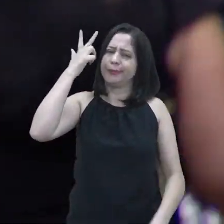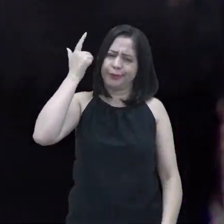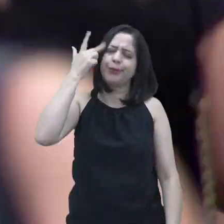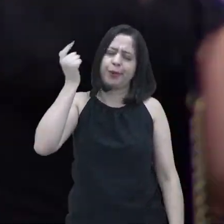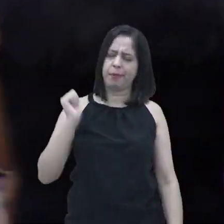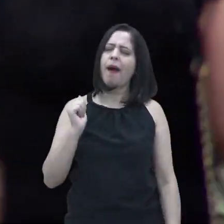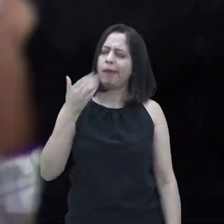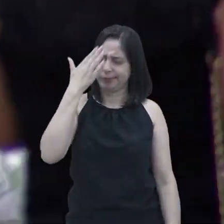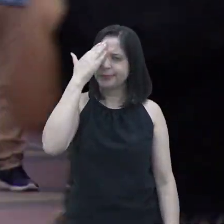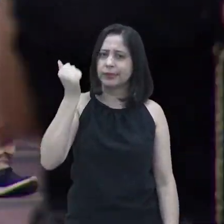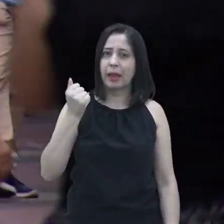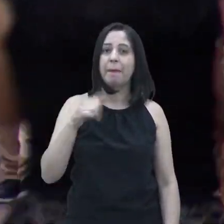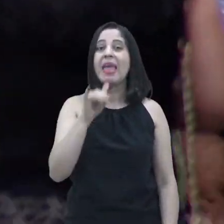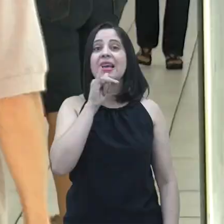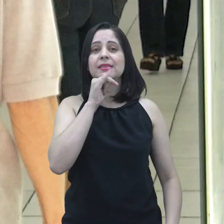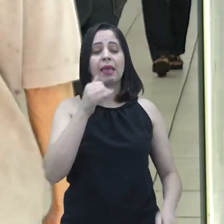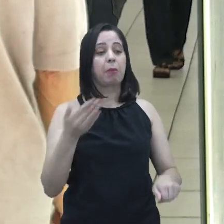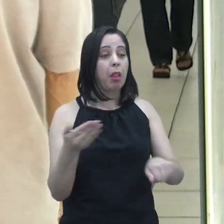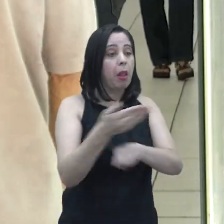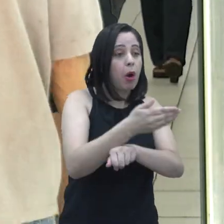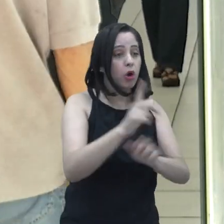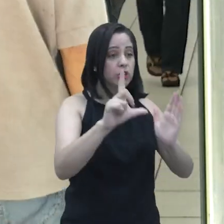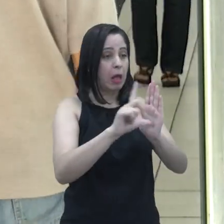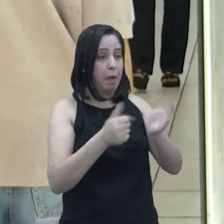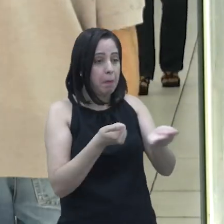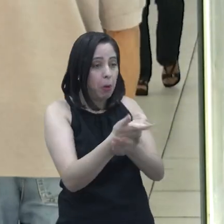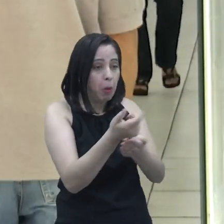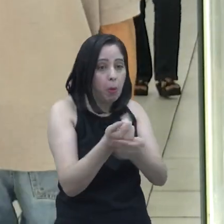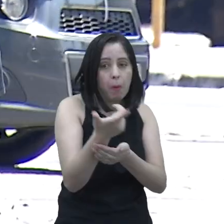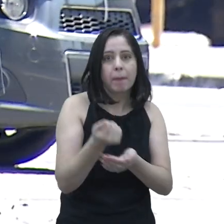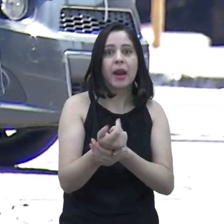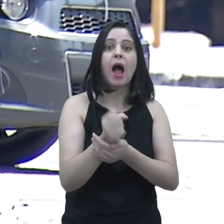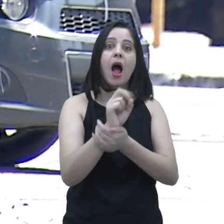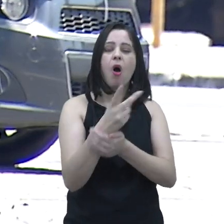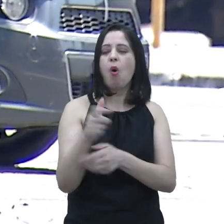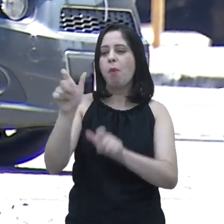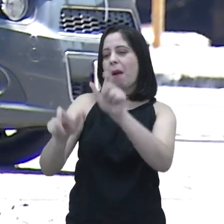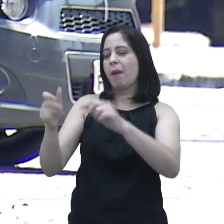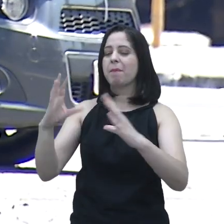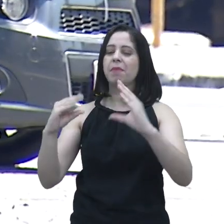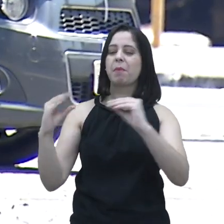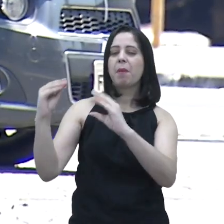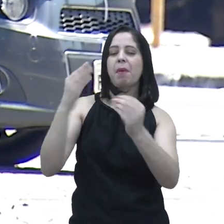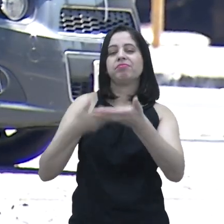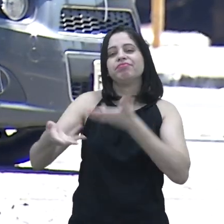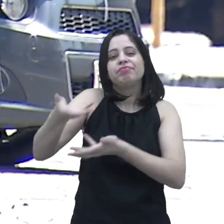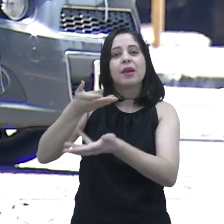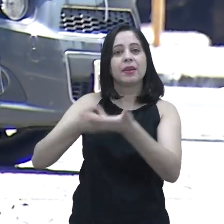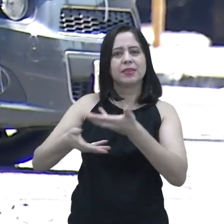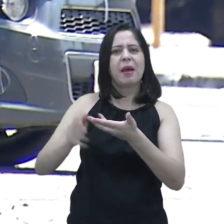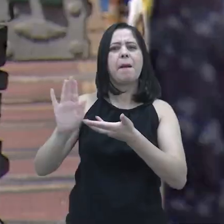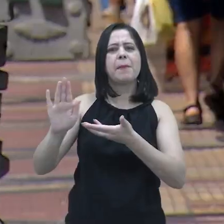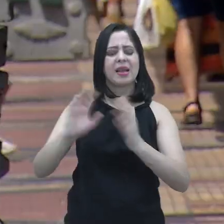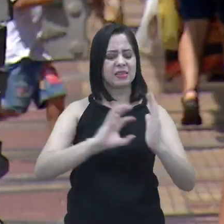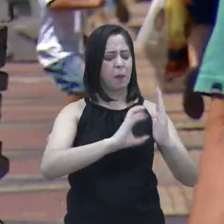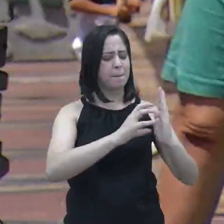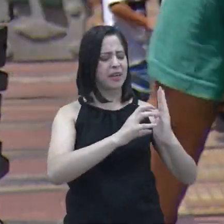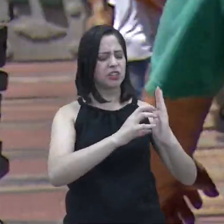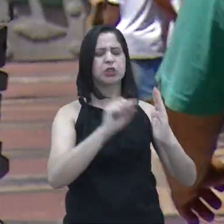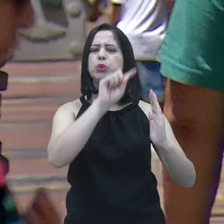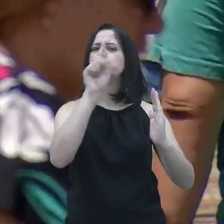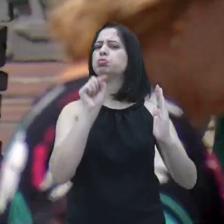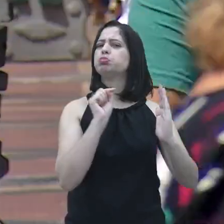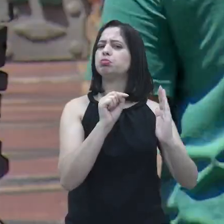dia a dia, a gente já sabe. Desde a ida às compras até as relações e conversas casuais. Mas como